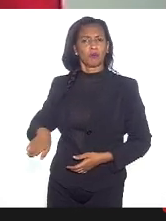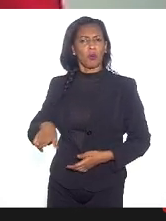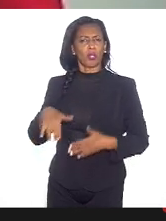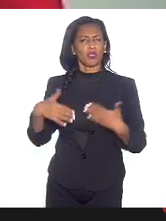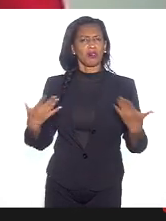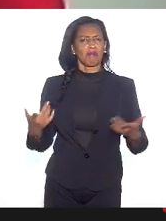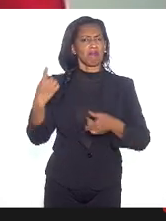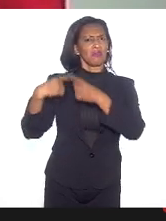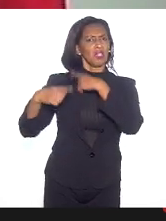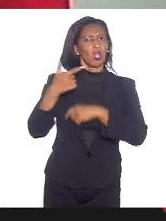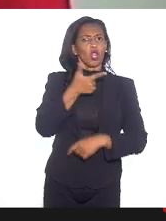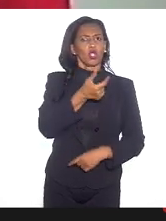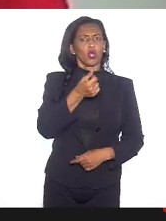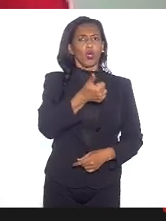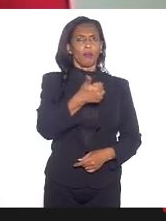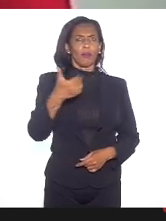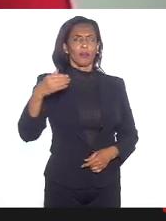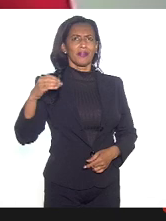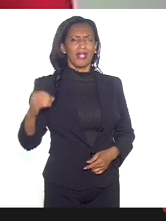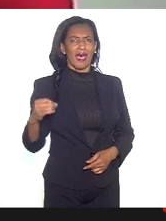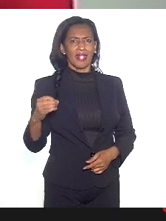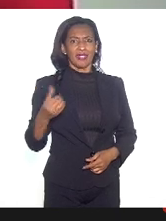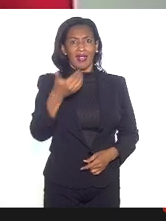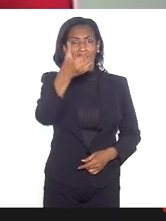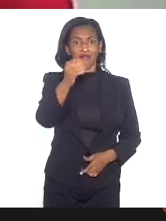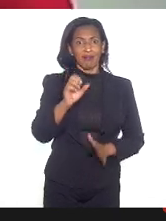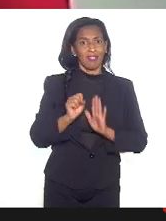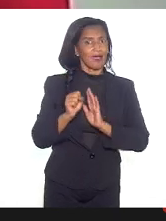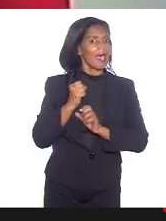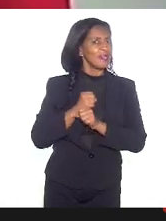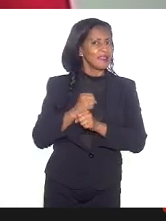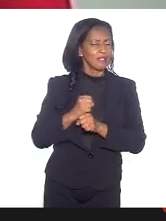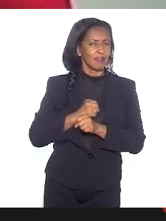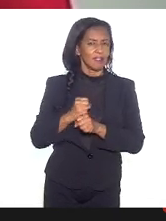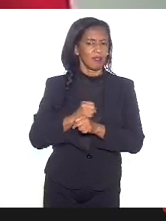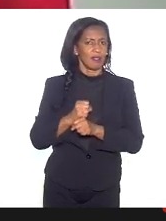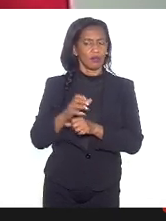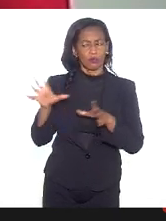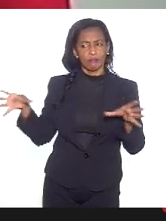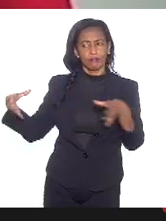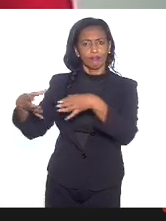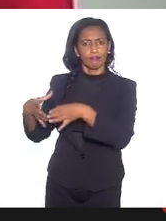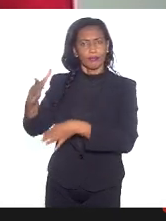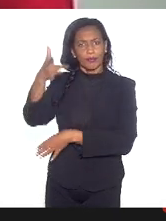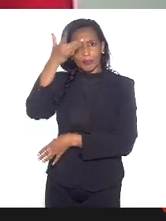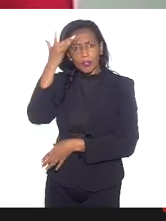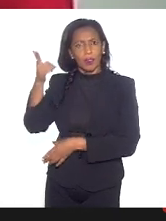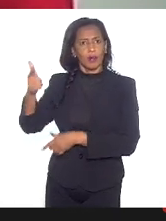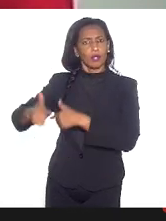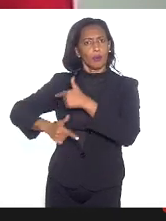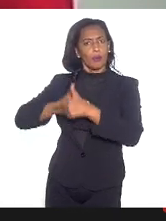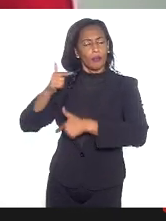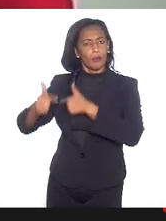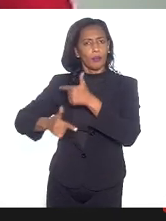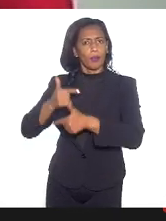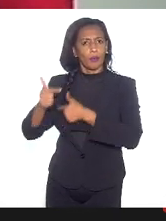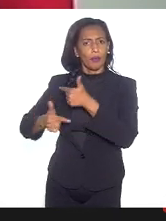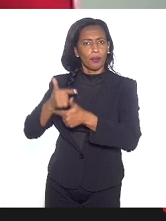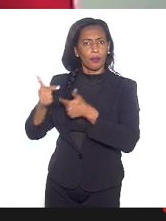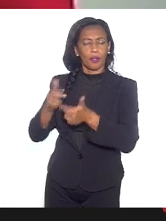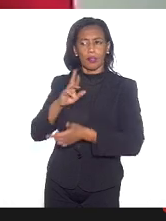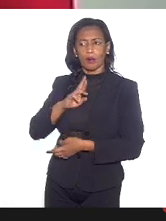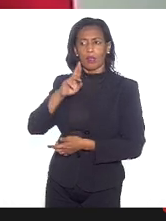ano de 2010. Portanto, há uma década, essas pessoas buscam uma solução para